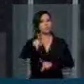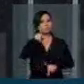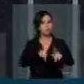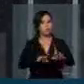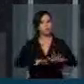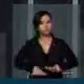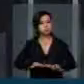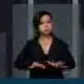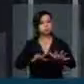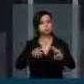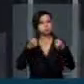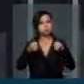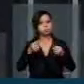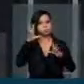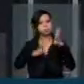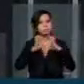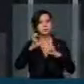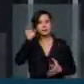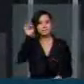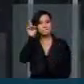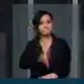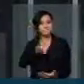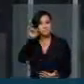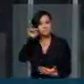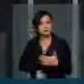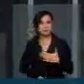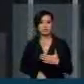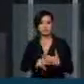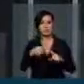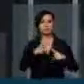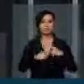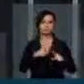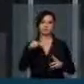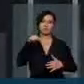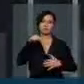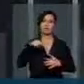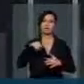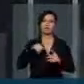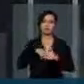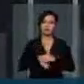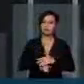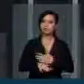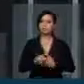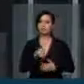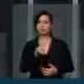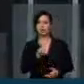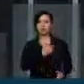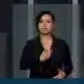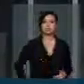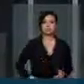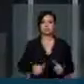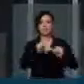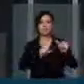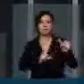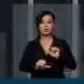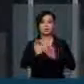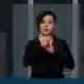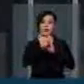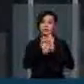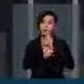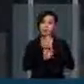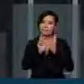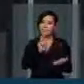radicalidade, aí com uma discussão sobre o fundo público, aí com uma mudança estrutural que, na minha opinião, vai se